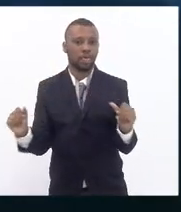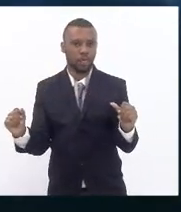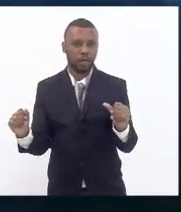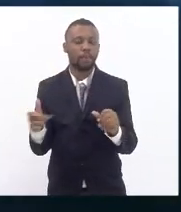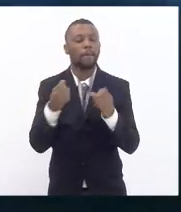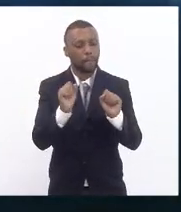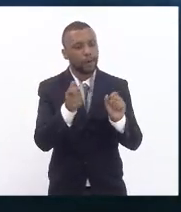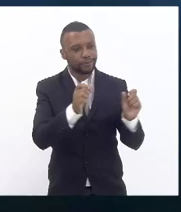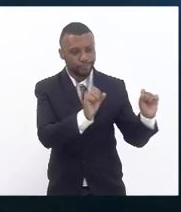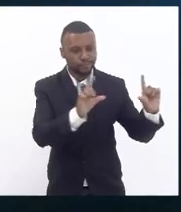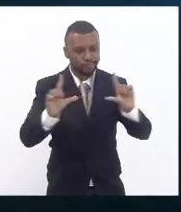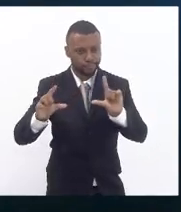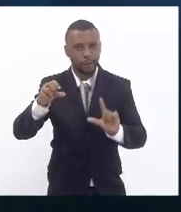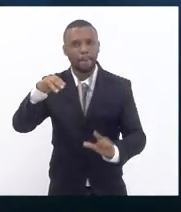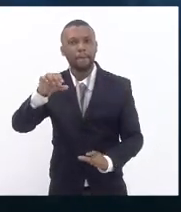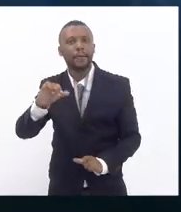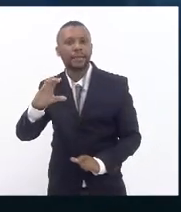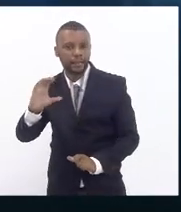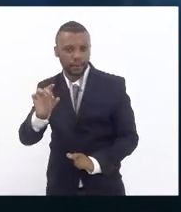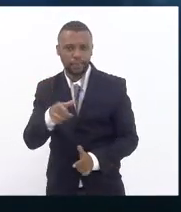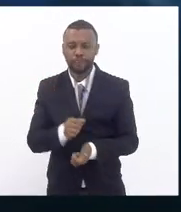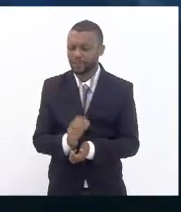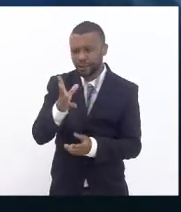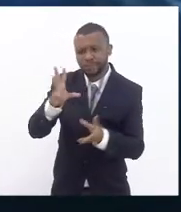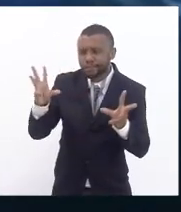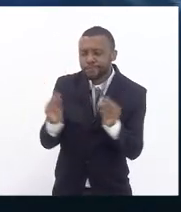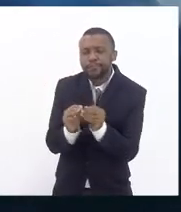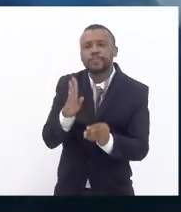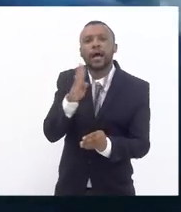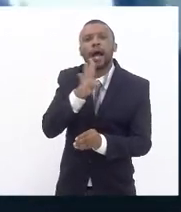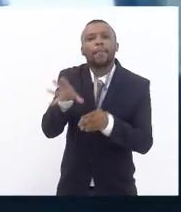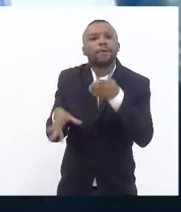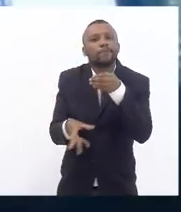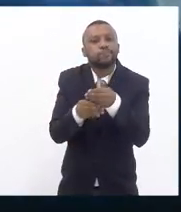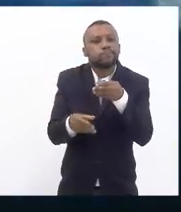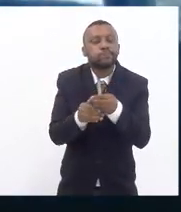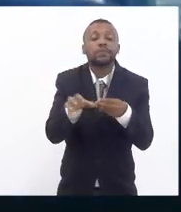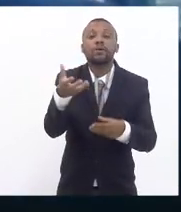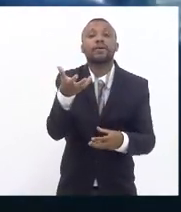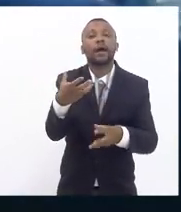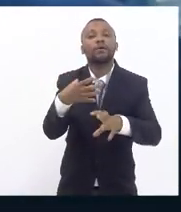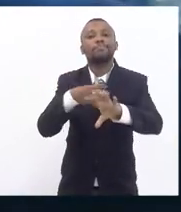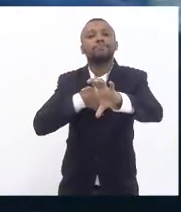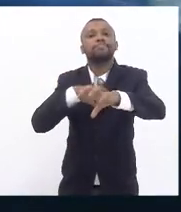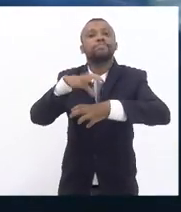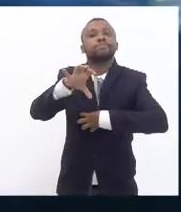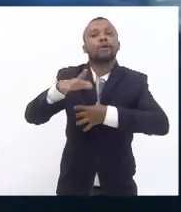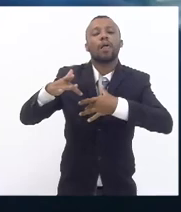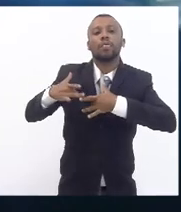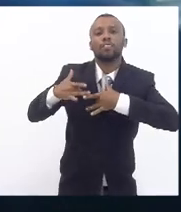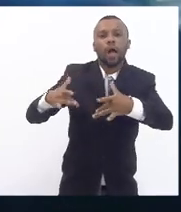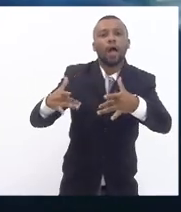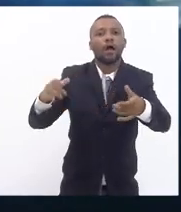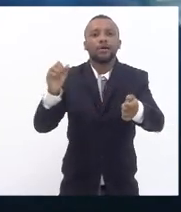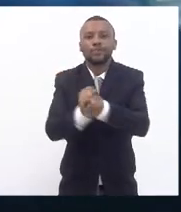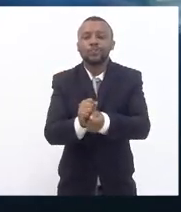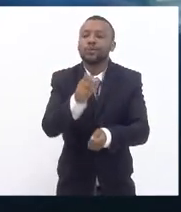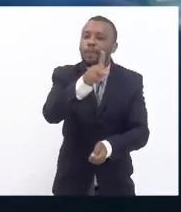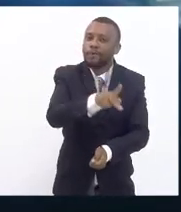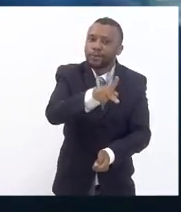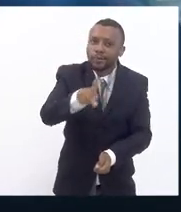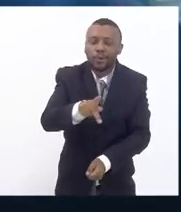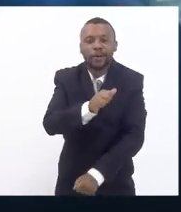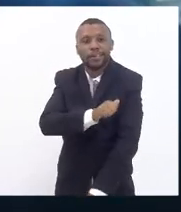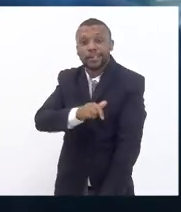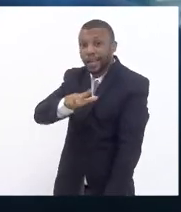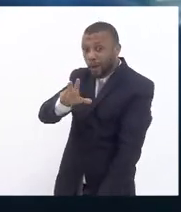É um rápido à parte, deputado Flávio Serafini, para me solidarizar com os professores estudantes da UERJ